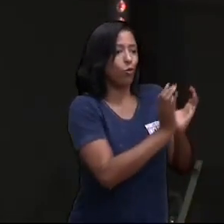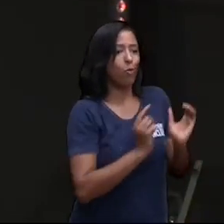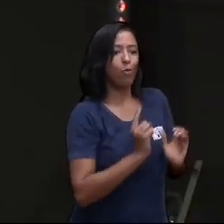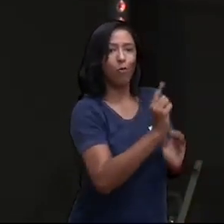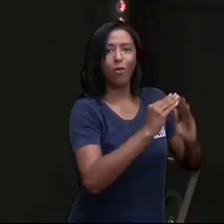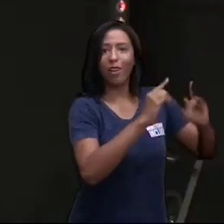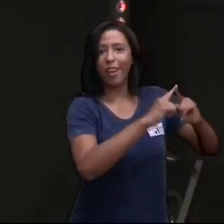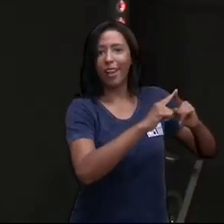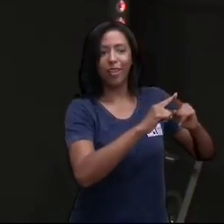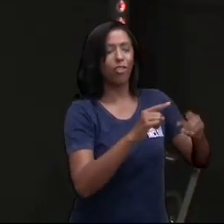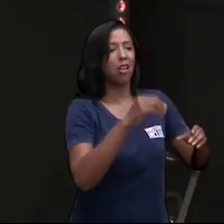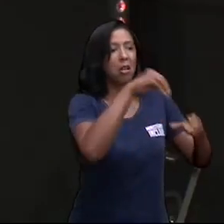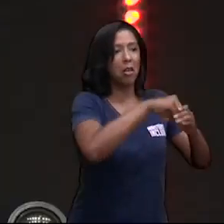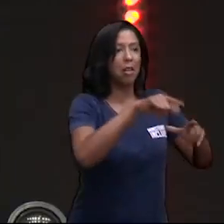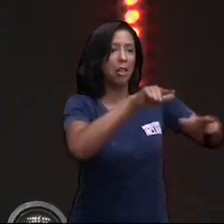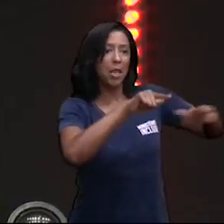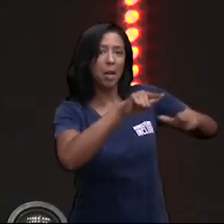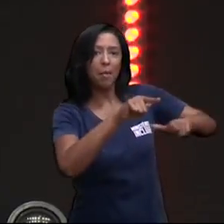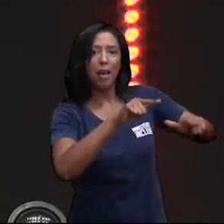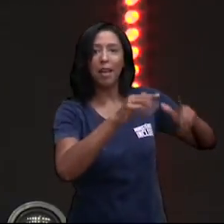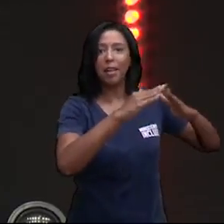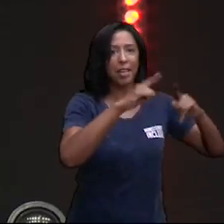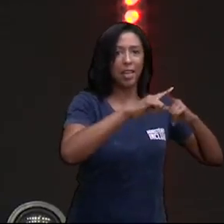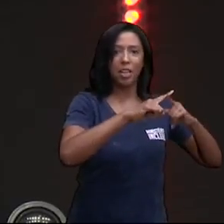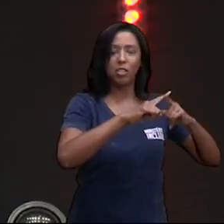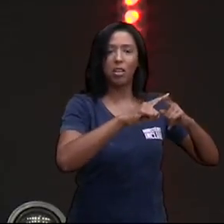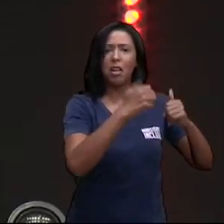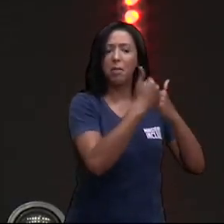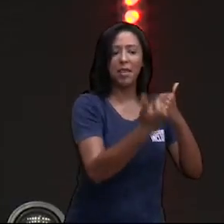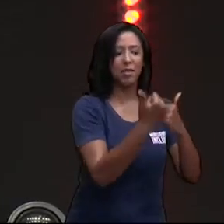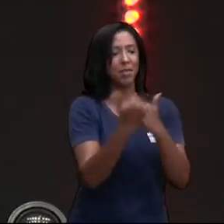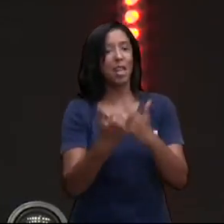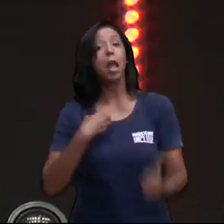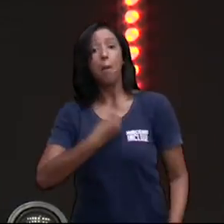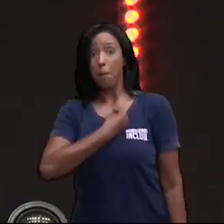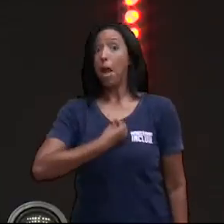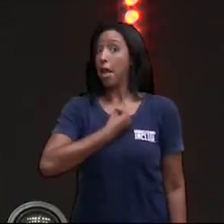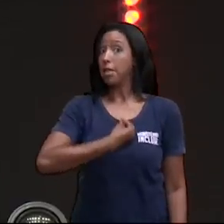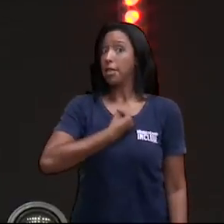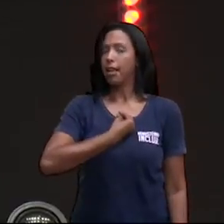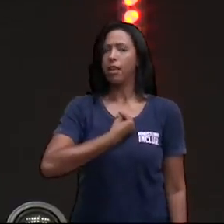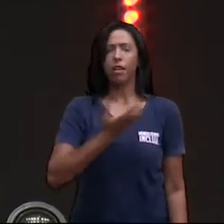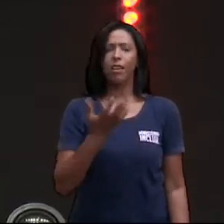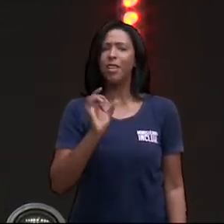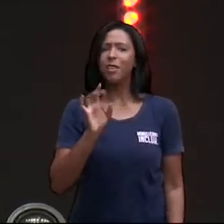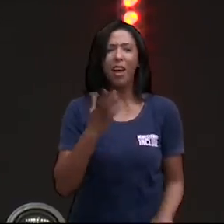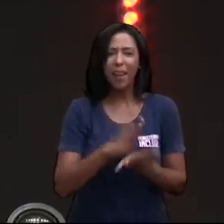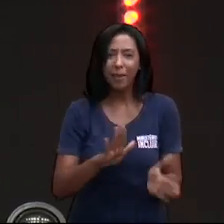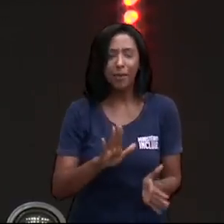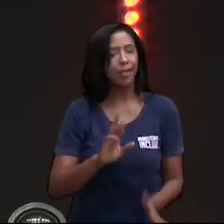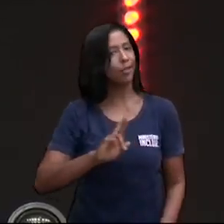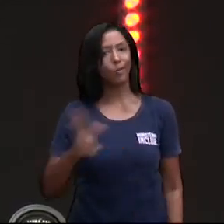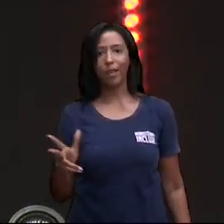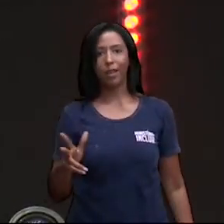igreja que participam dos Ministérios da igreja Ser cristão não é apenas falar eu